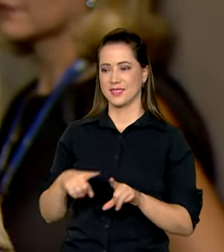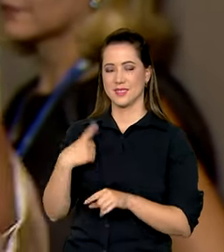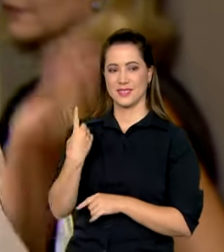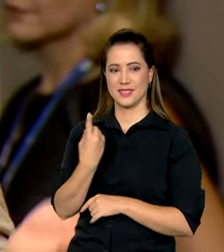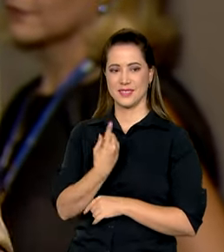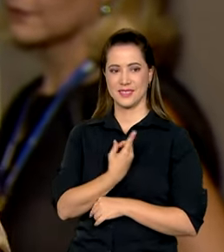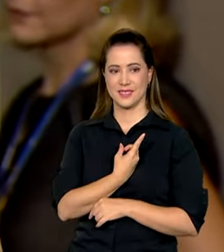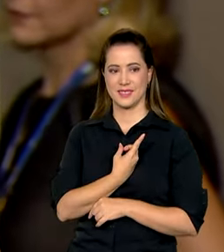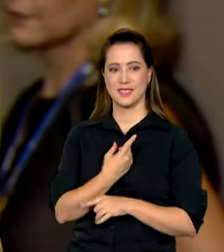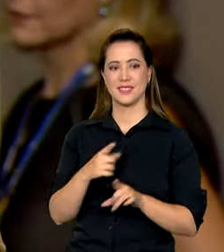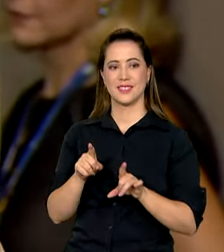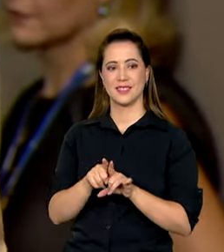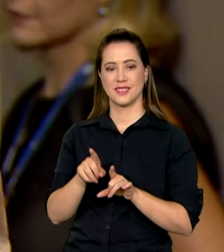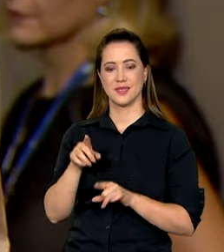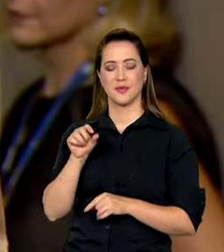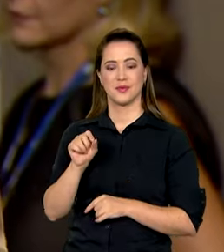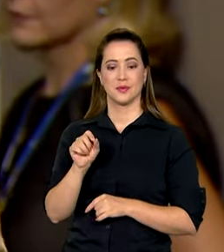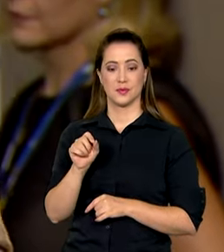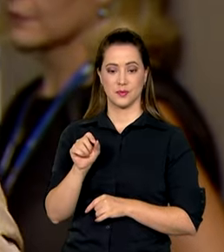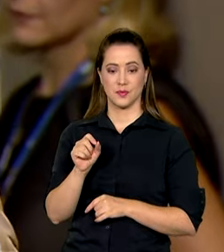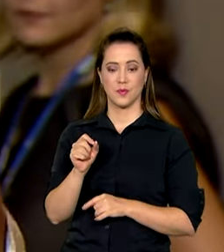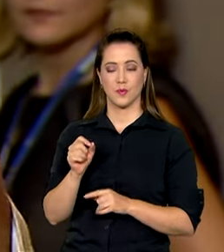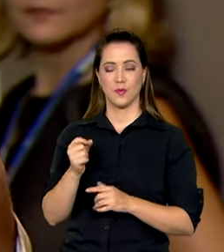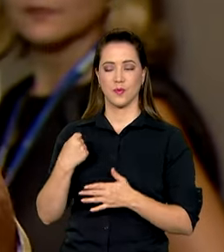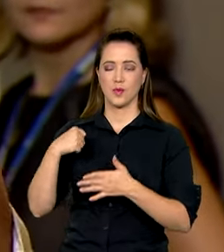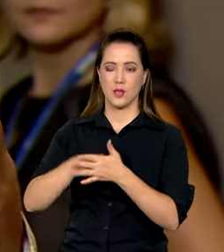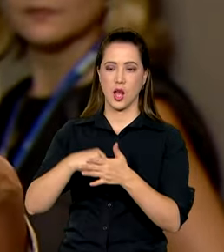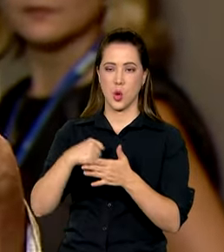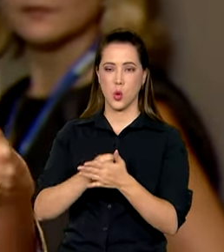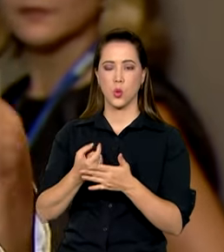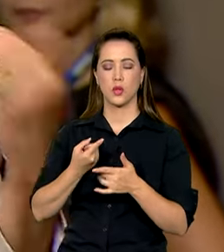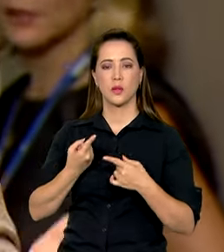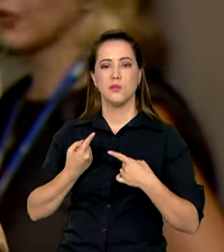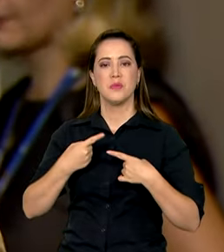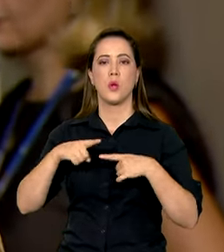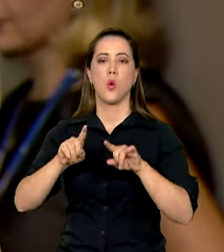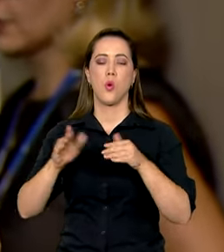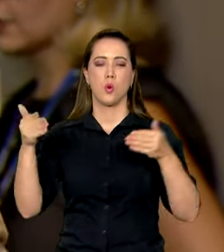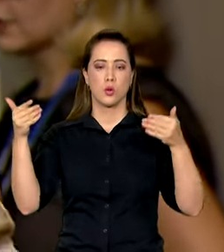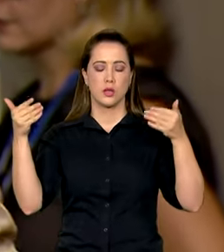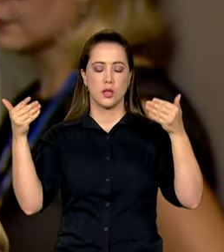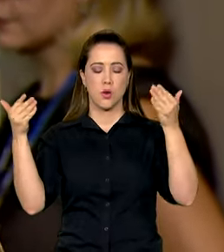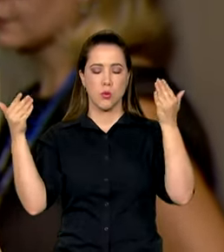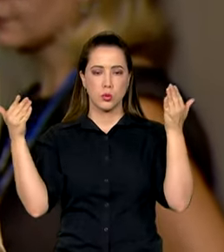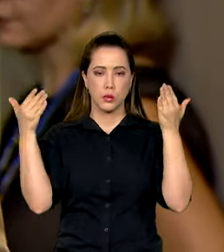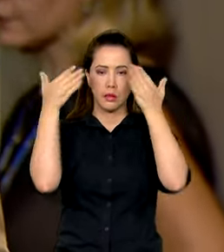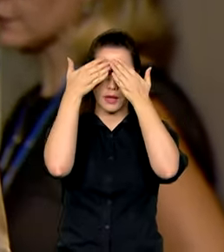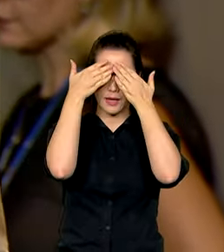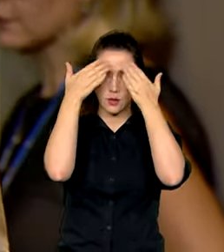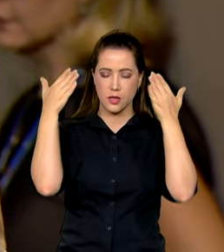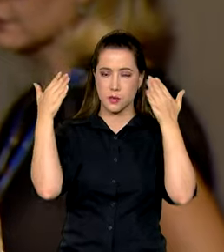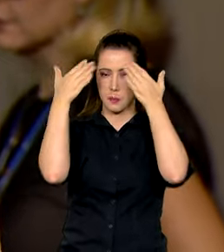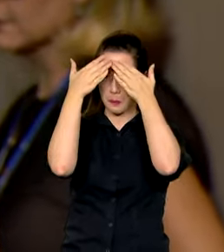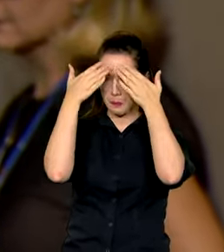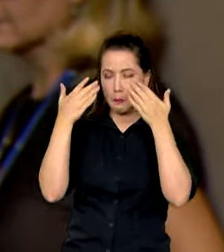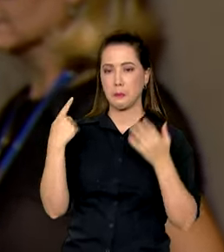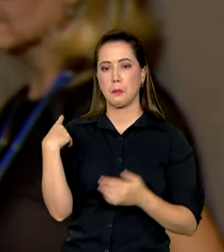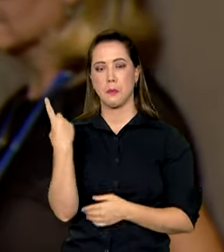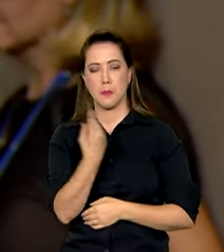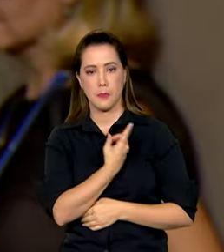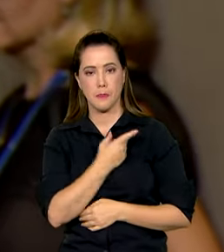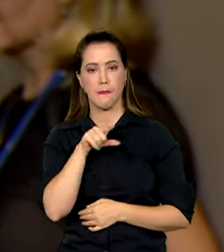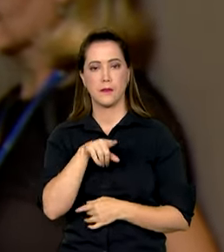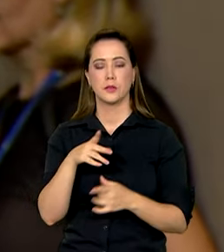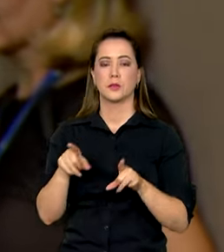da luta contra o negacionismo, que é também uma das facetas muito perversas, né, desse obscurantismo. E